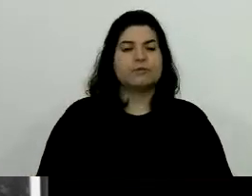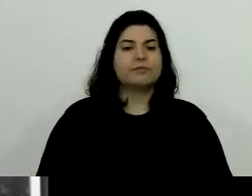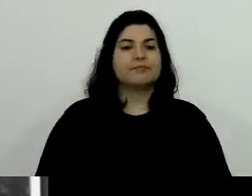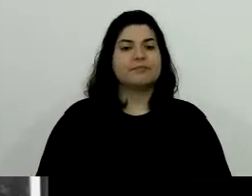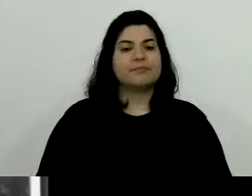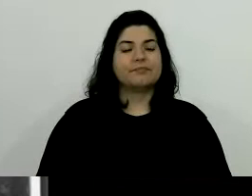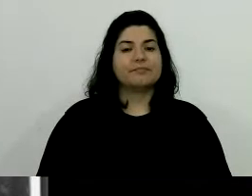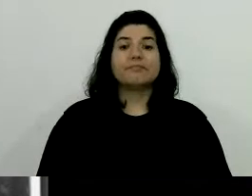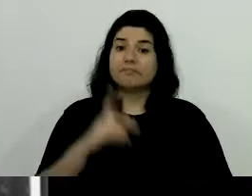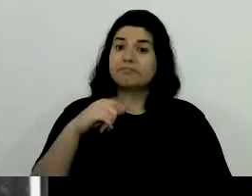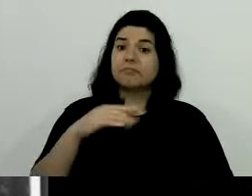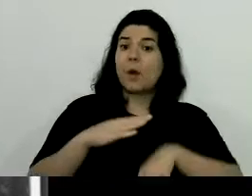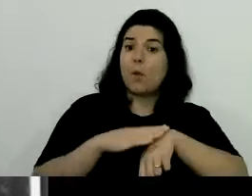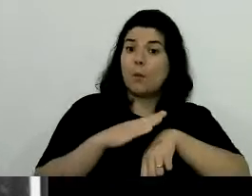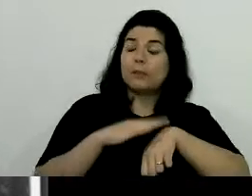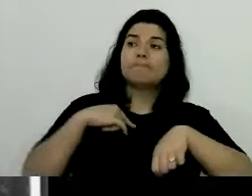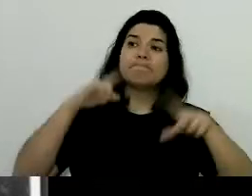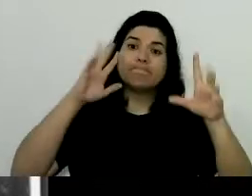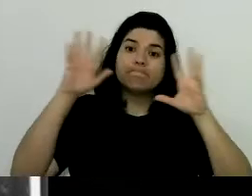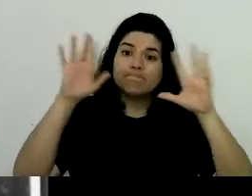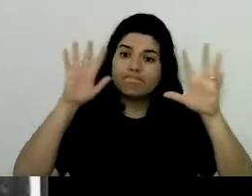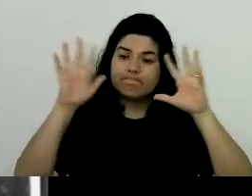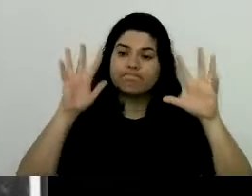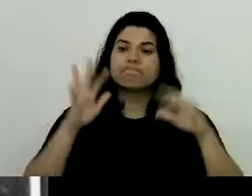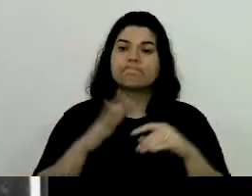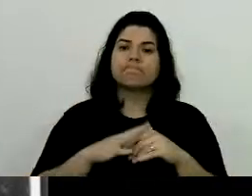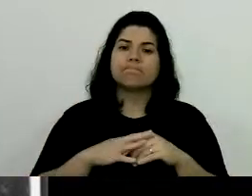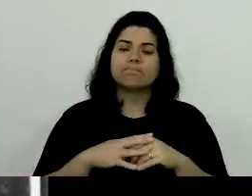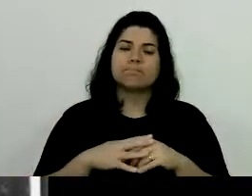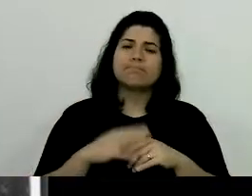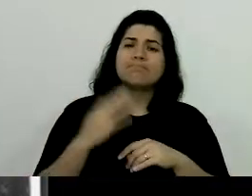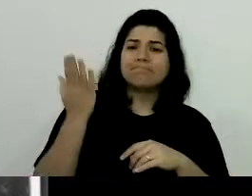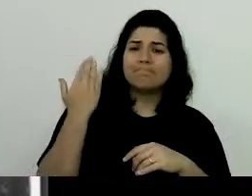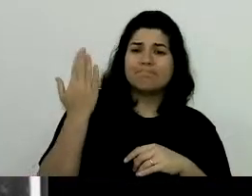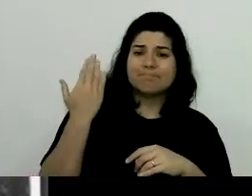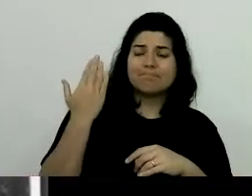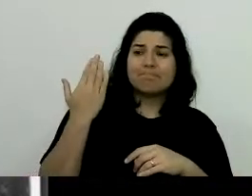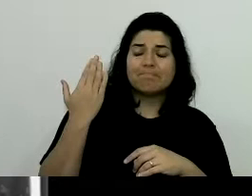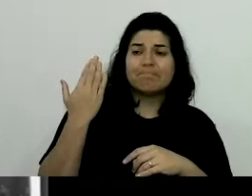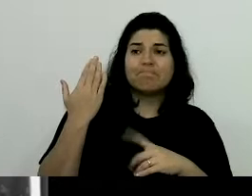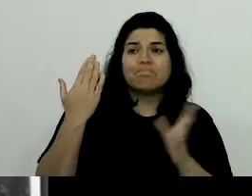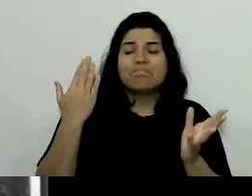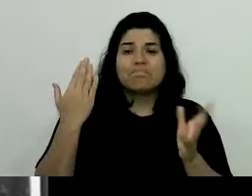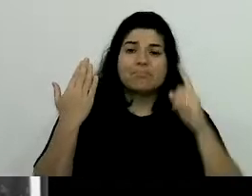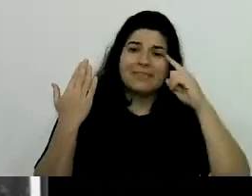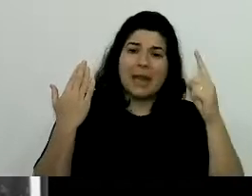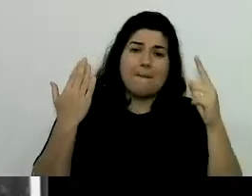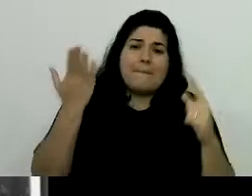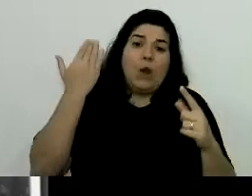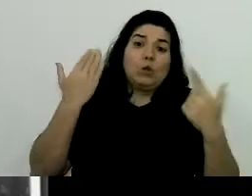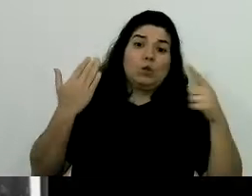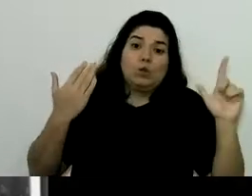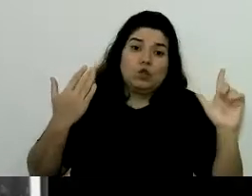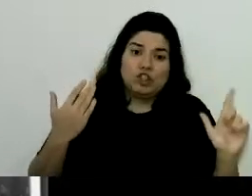sendo bastante repensado, tá? Não que antes não havia preocupações com extrair